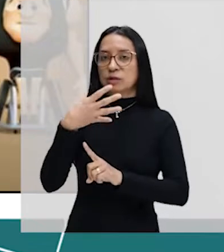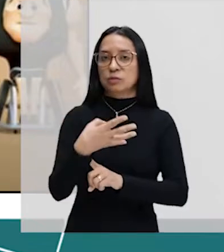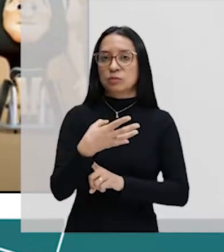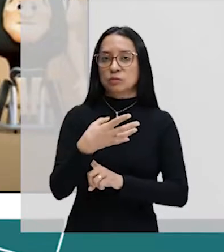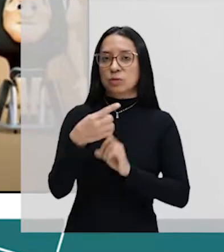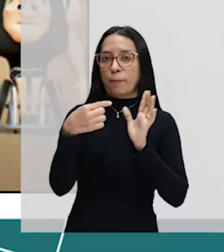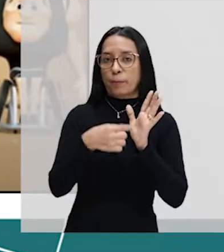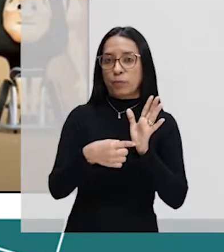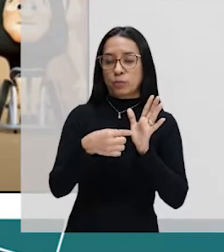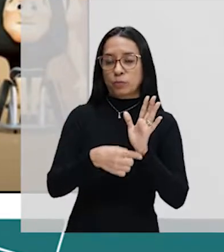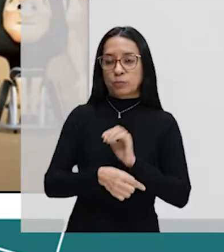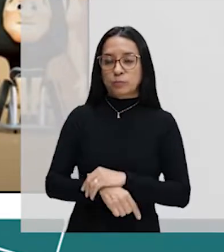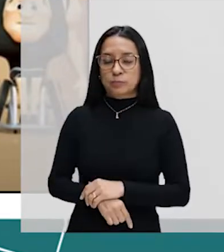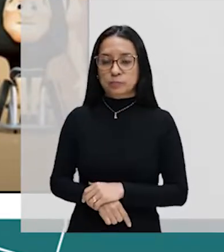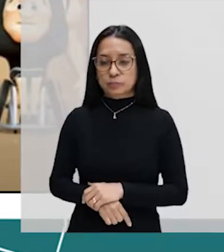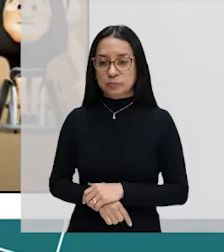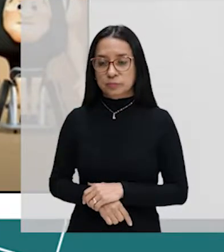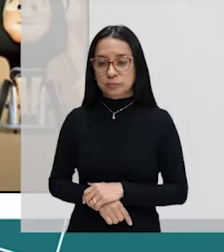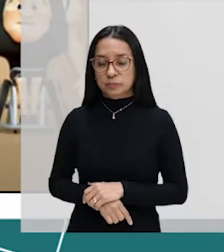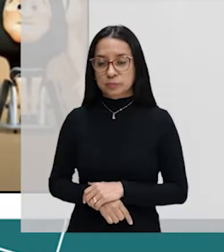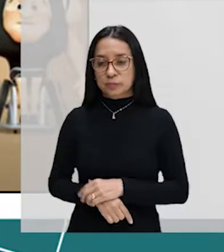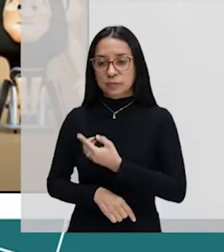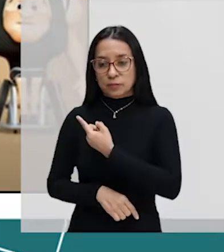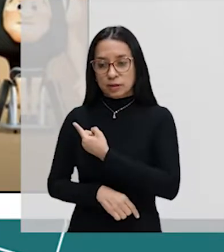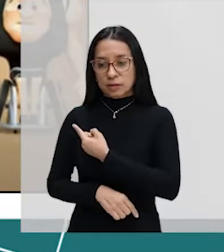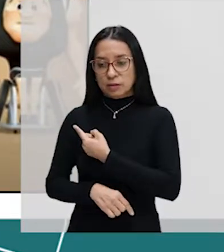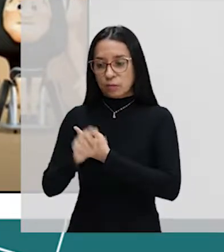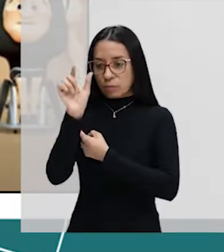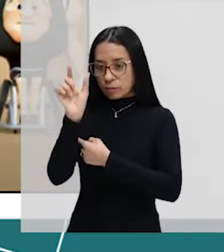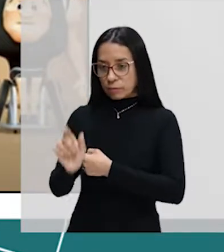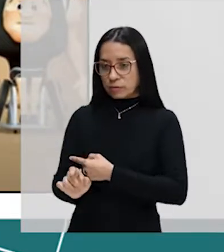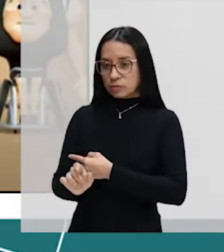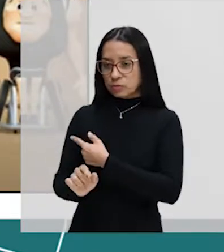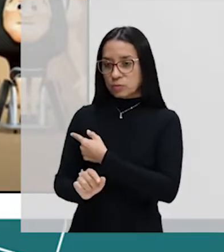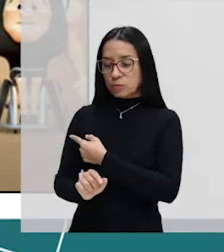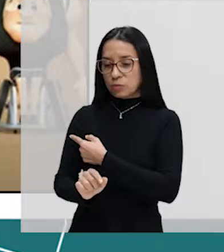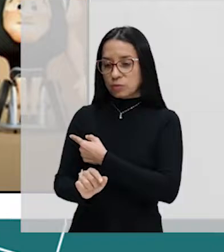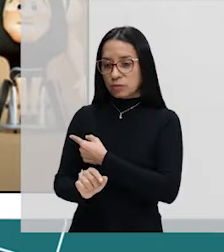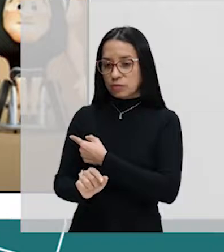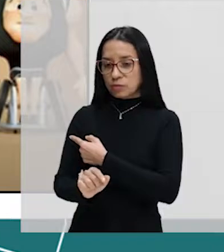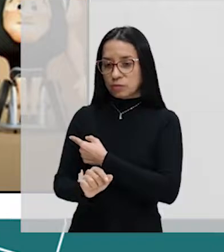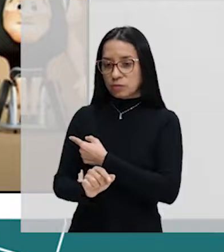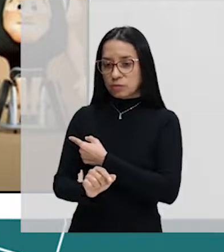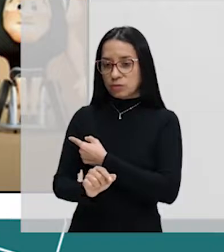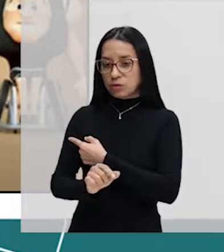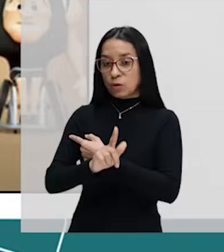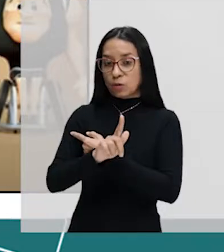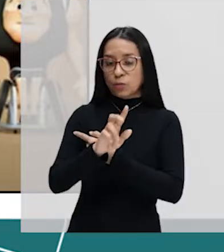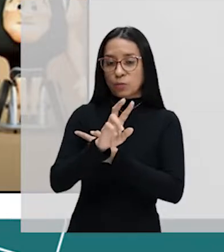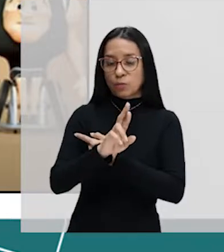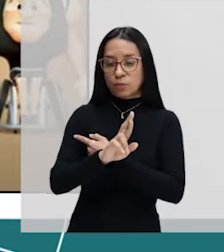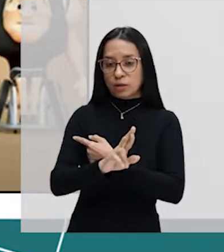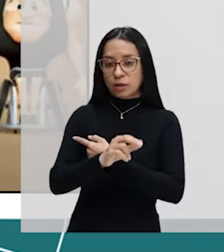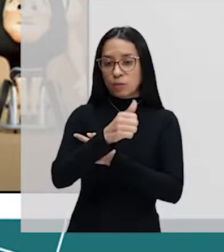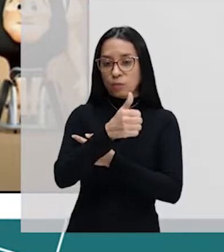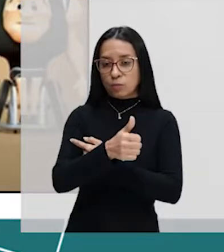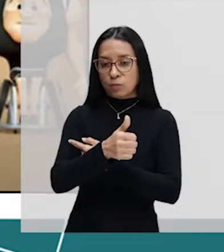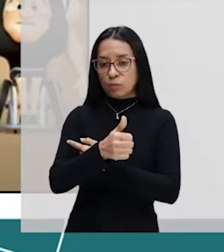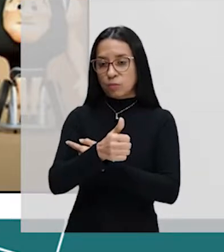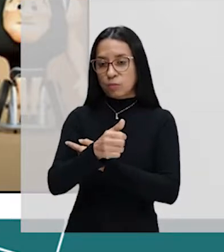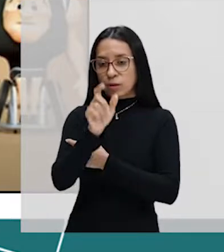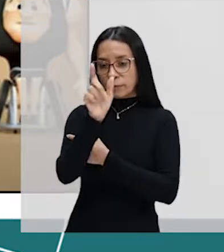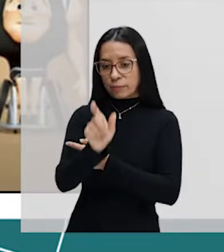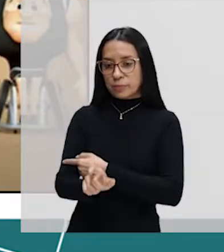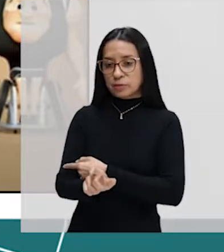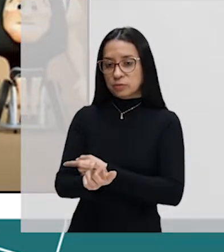pontos. 14. Então, está aqui um indivíduo com grau de deficiência 1, ele é muito debilitado. O